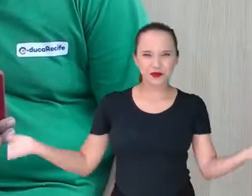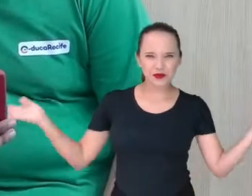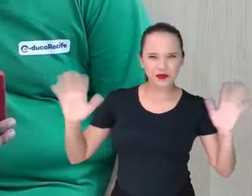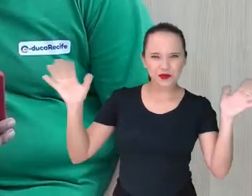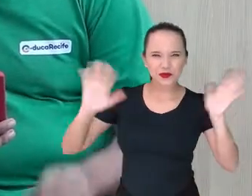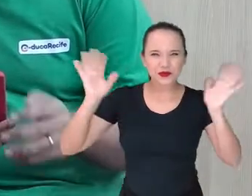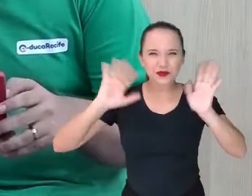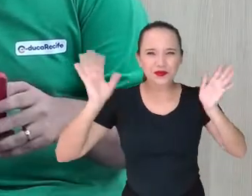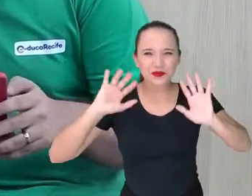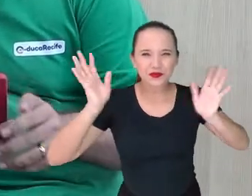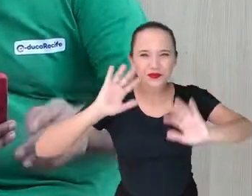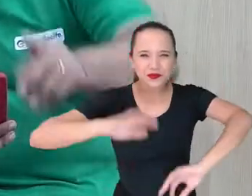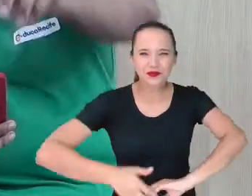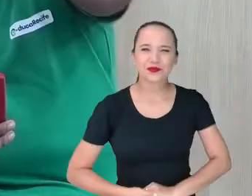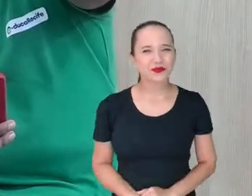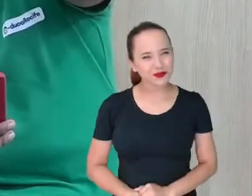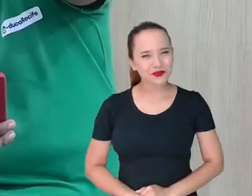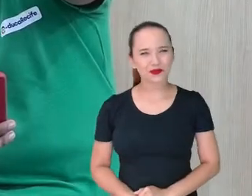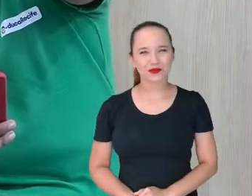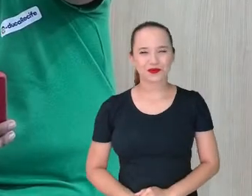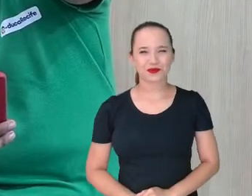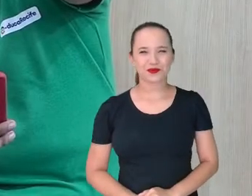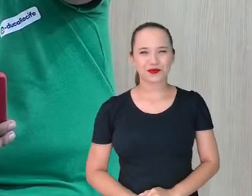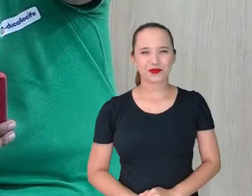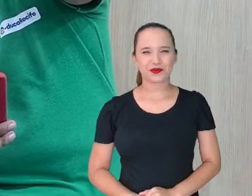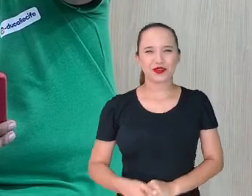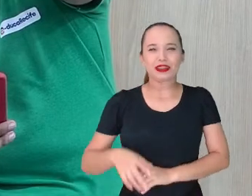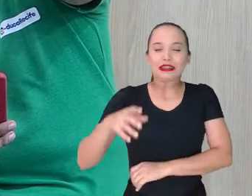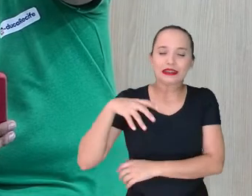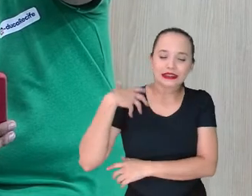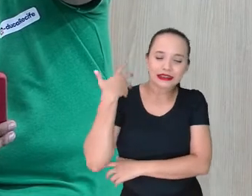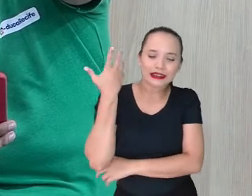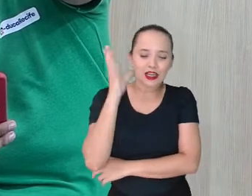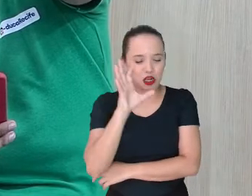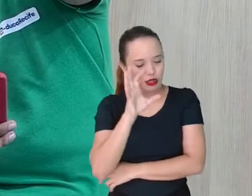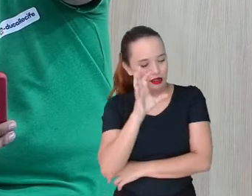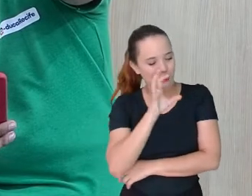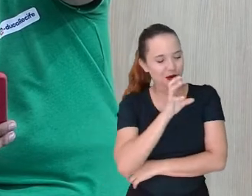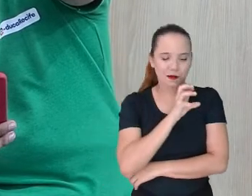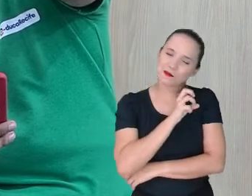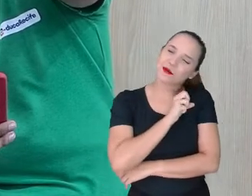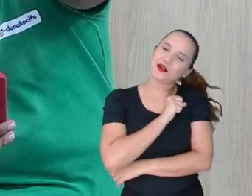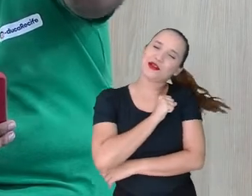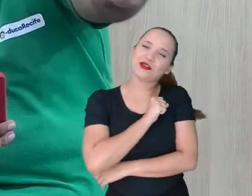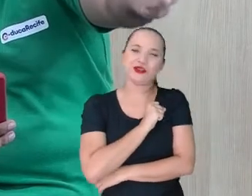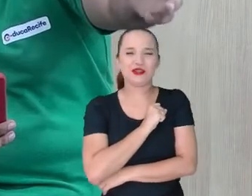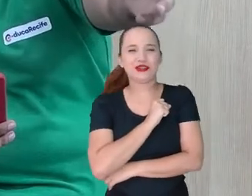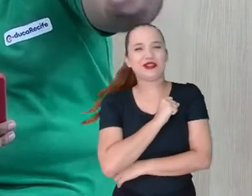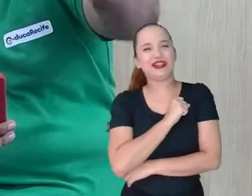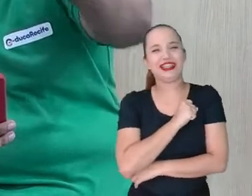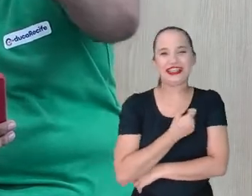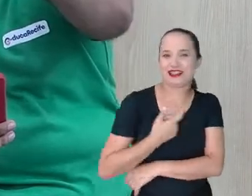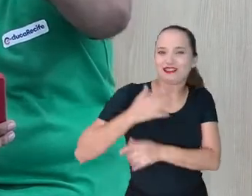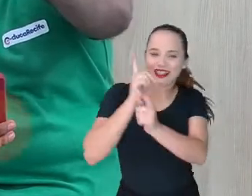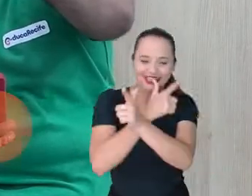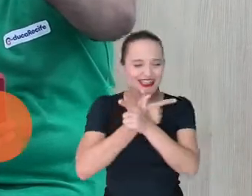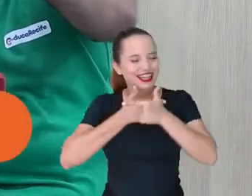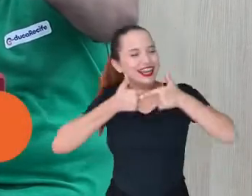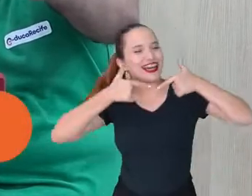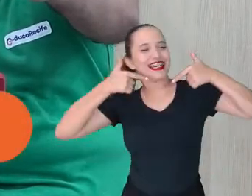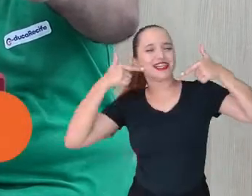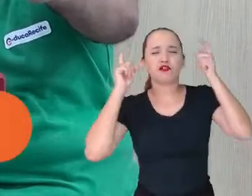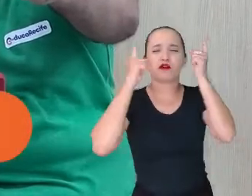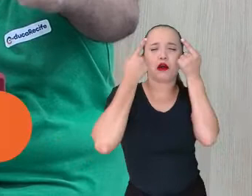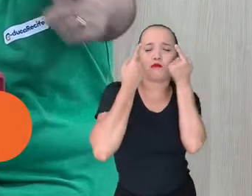Eita! Opa! Oi! Se a lenda dessa paixão Sandy Júnior faz sorrir ou